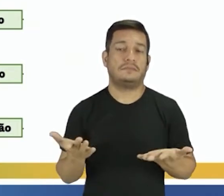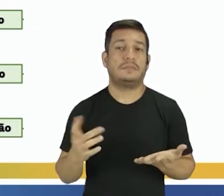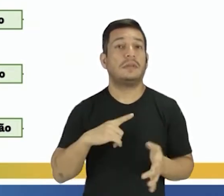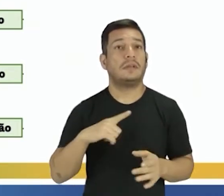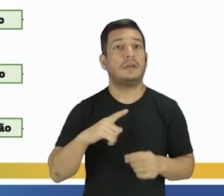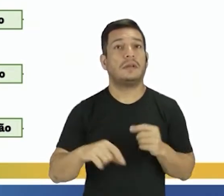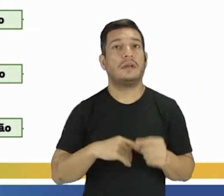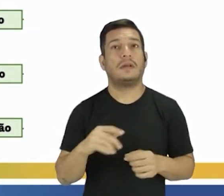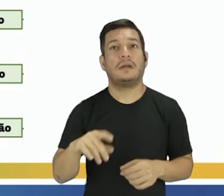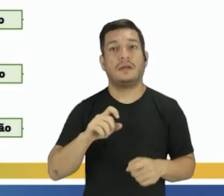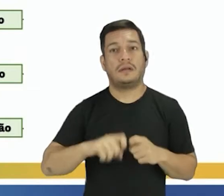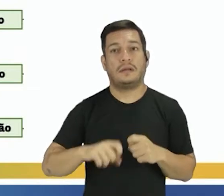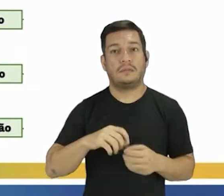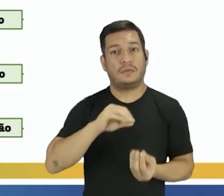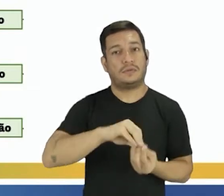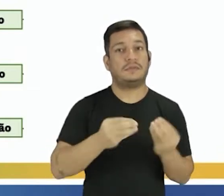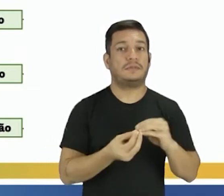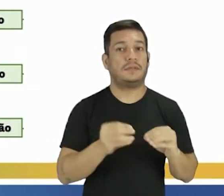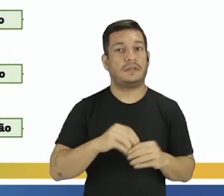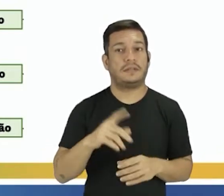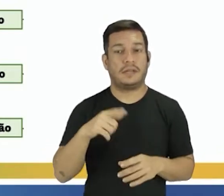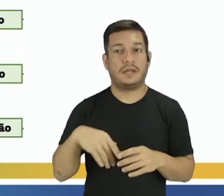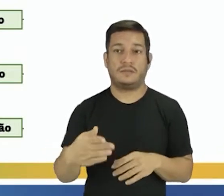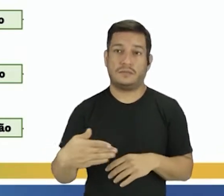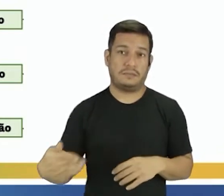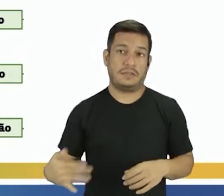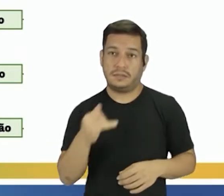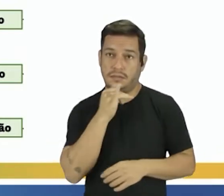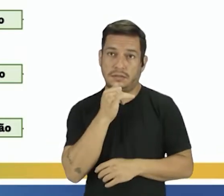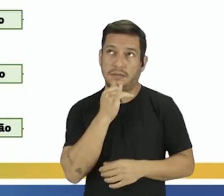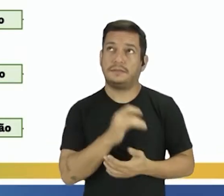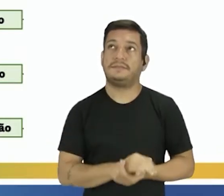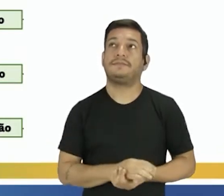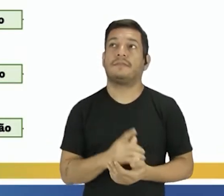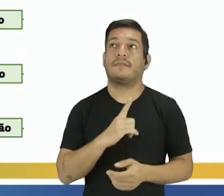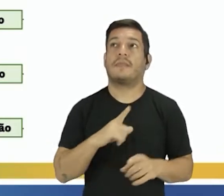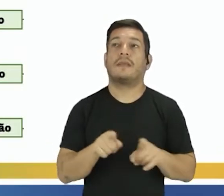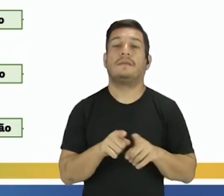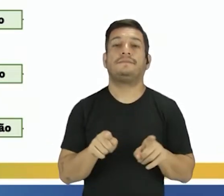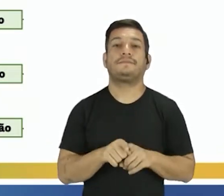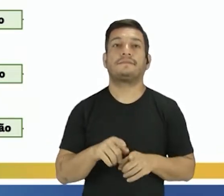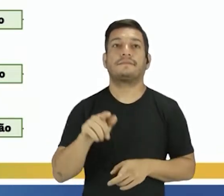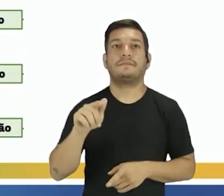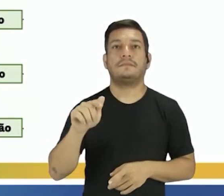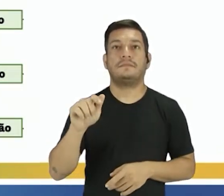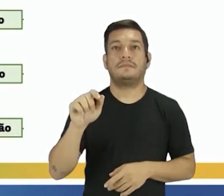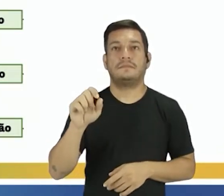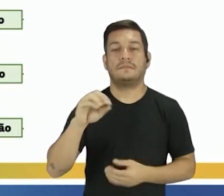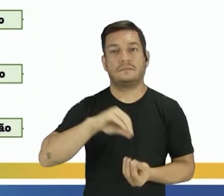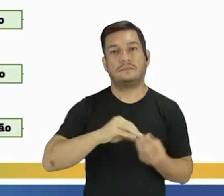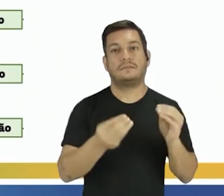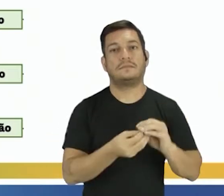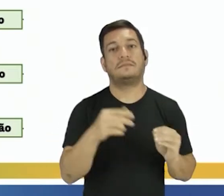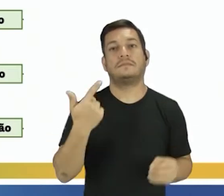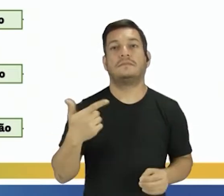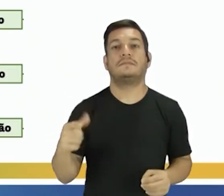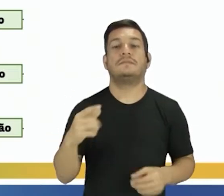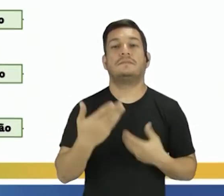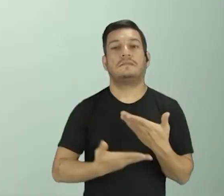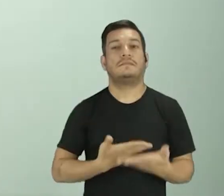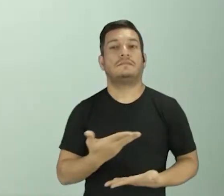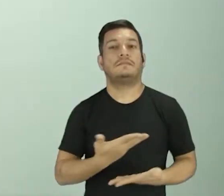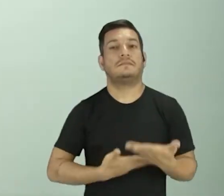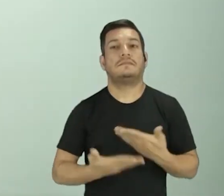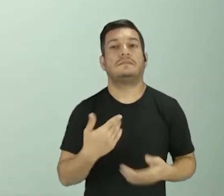temos reprodução sexuada que é externa, por exemplo, nos peixes, tá? E nós temos a reprodução assexuada, que é aquela que não tem